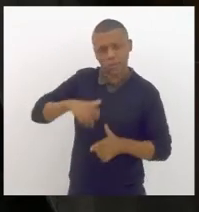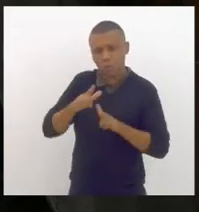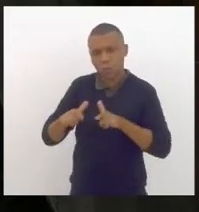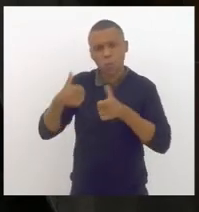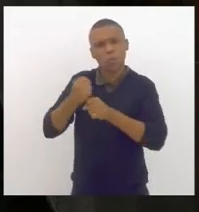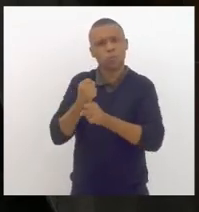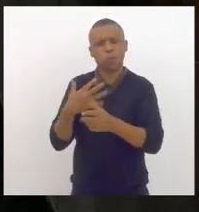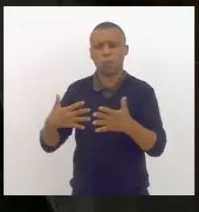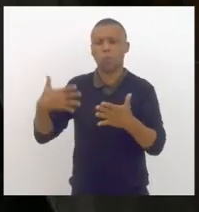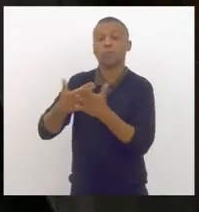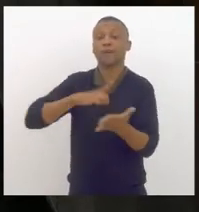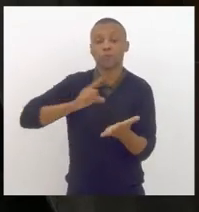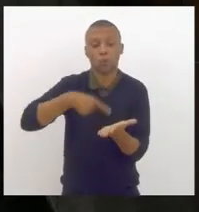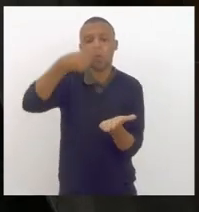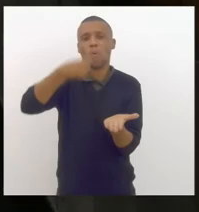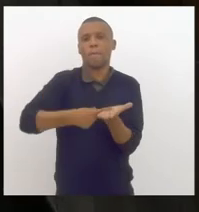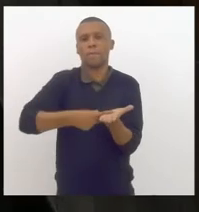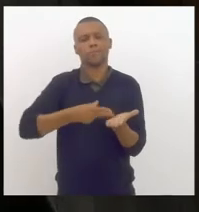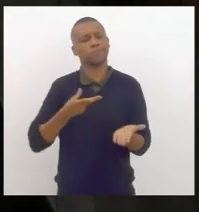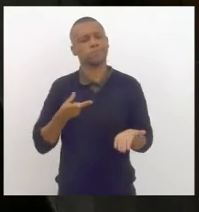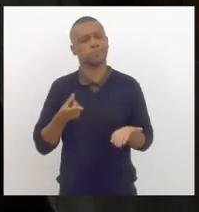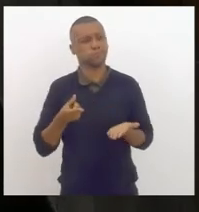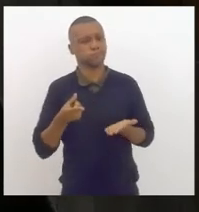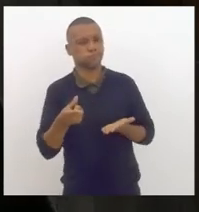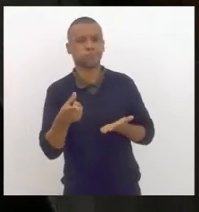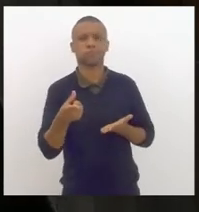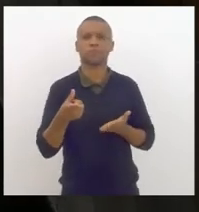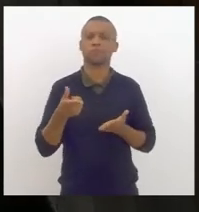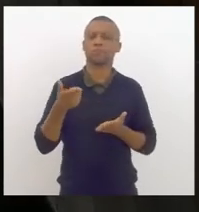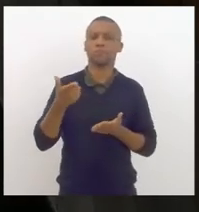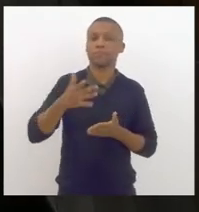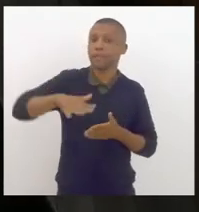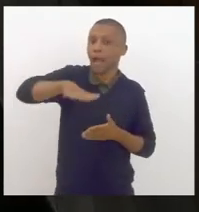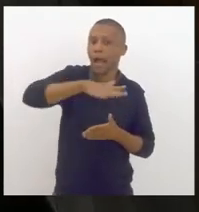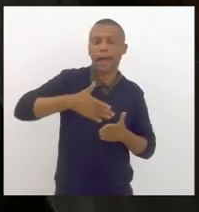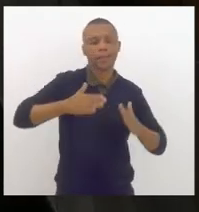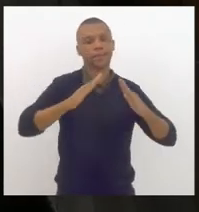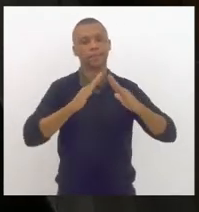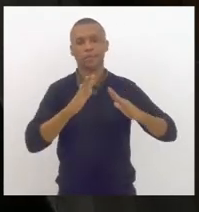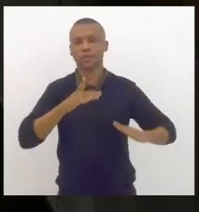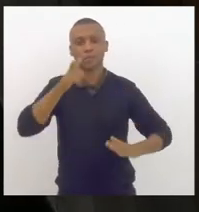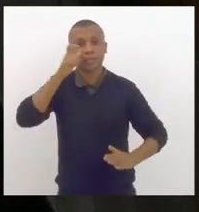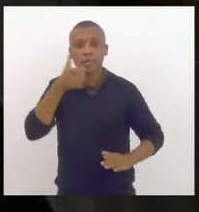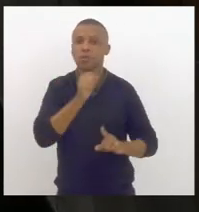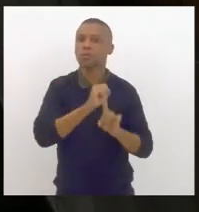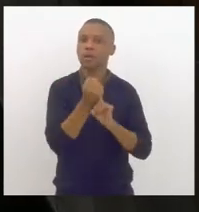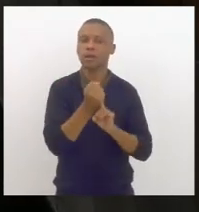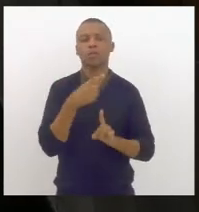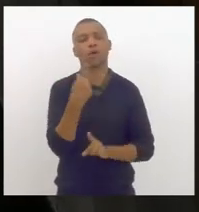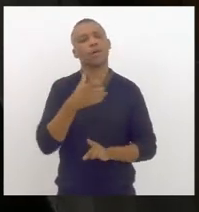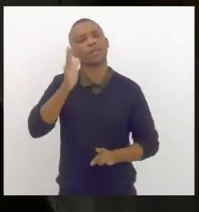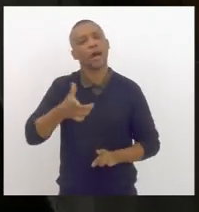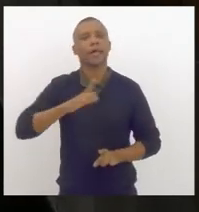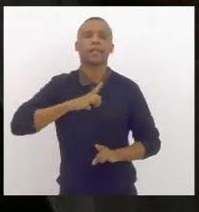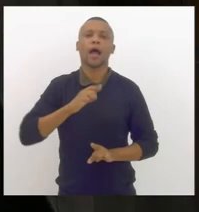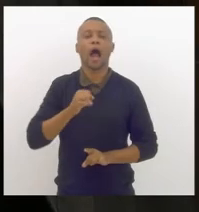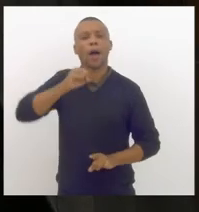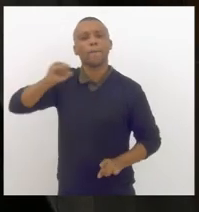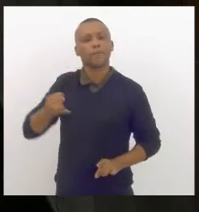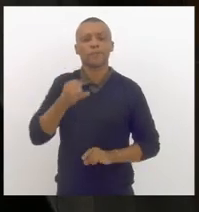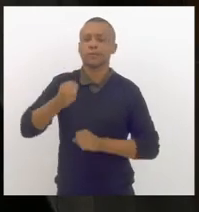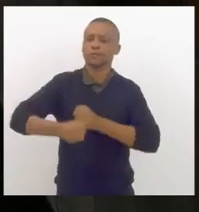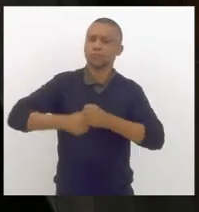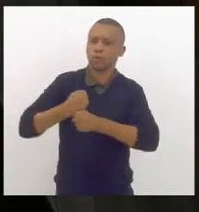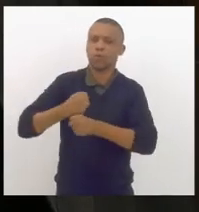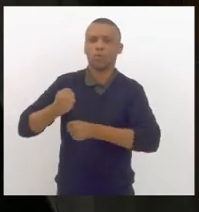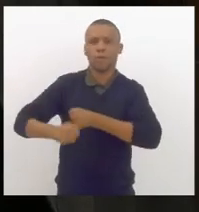uma agenda continuada, duradoura, no campo da habitação de interesse social, já teria usado, ano após